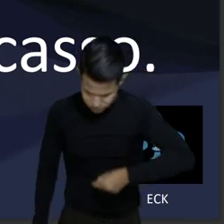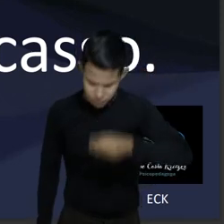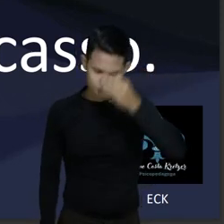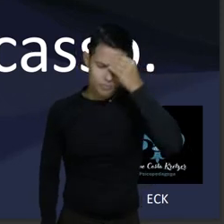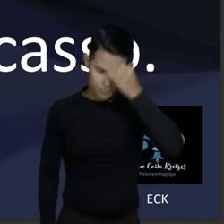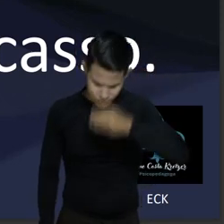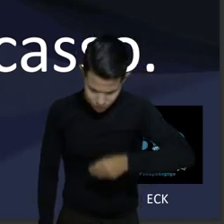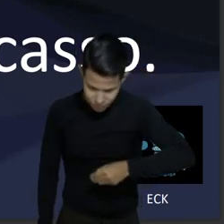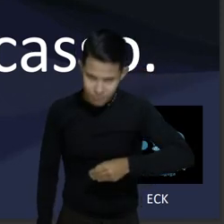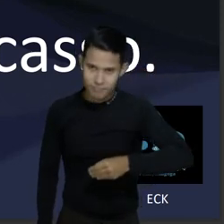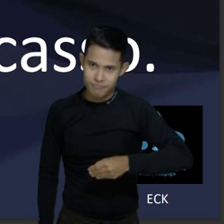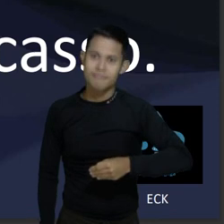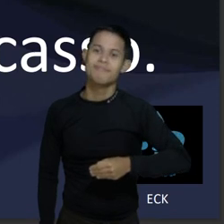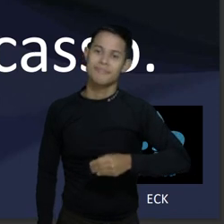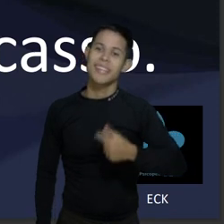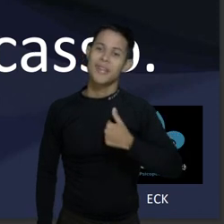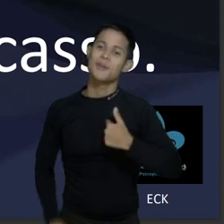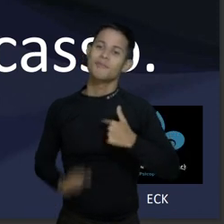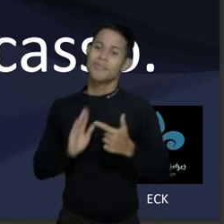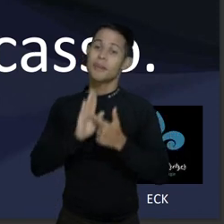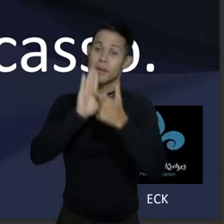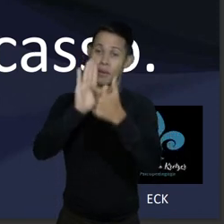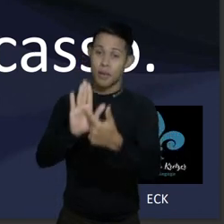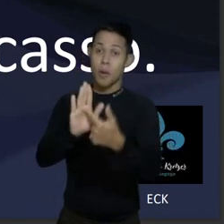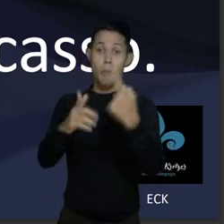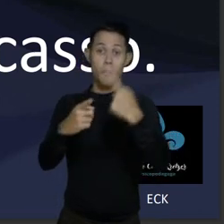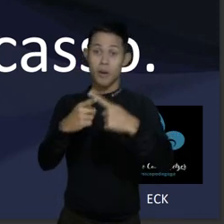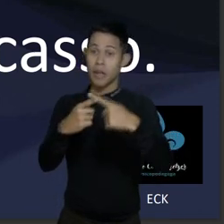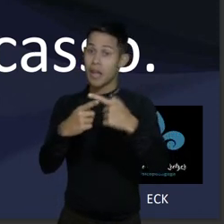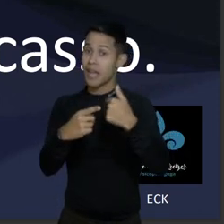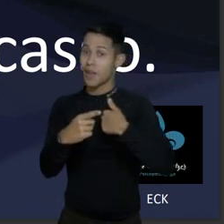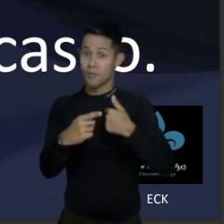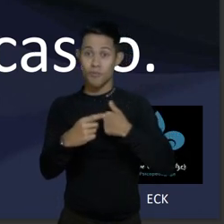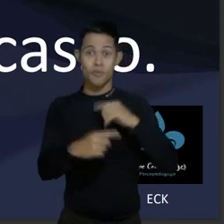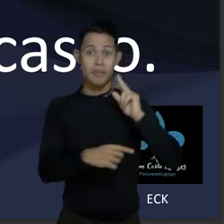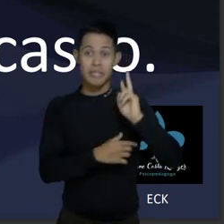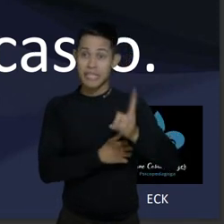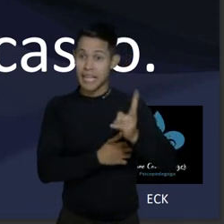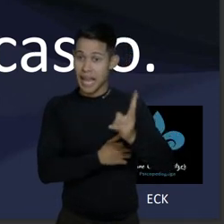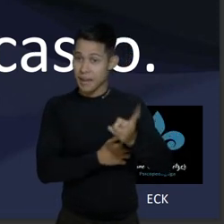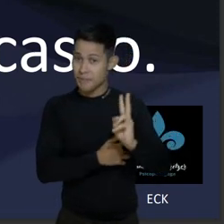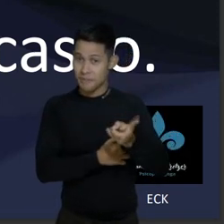que eu escuto